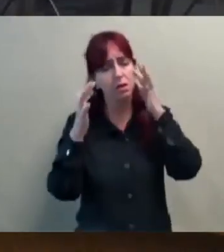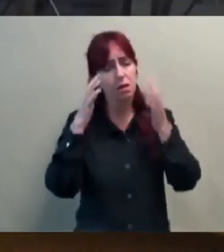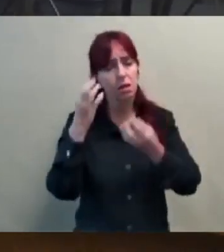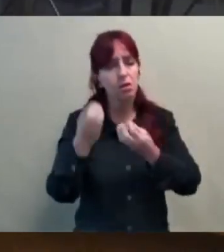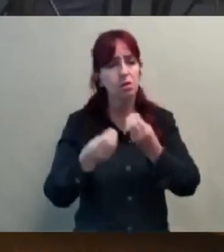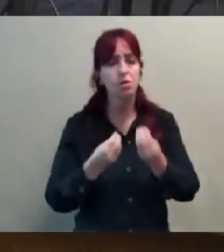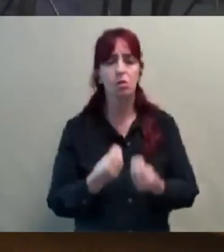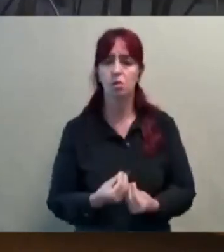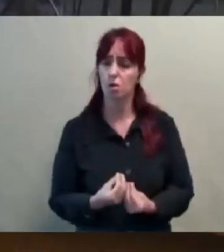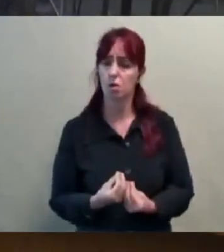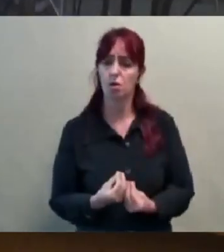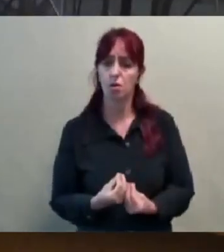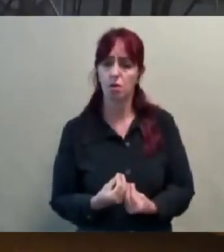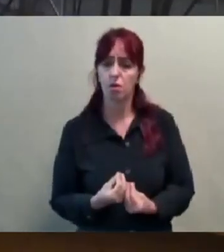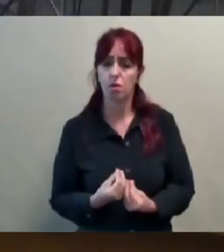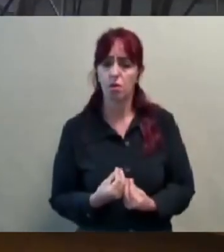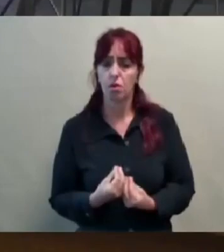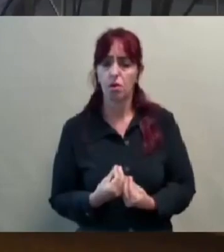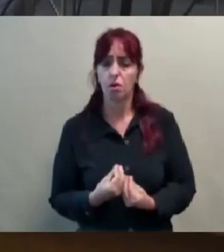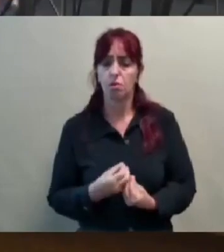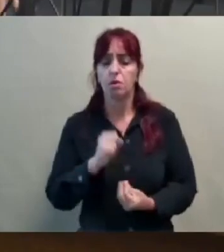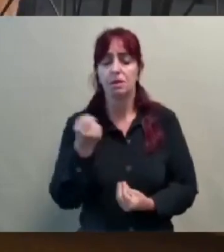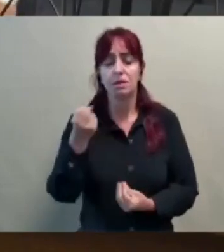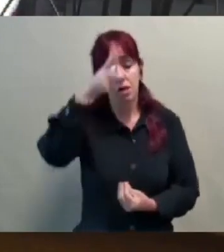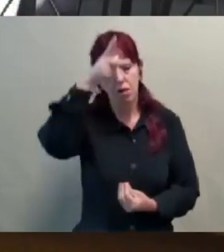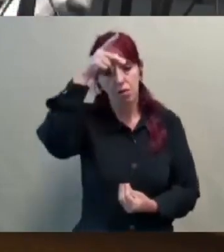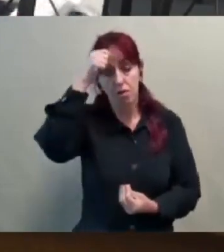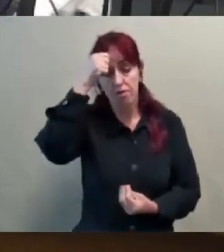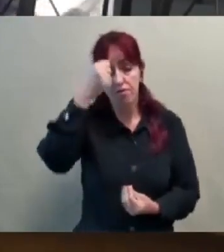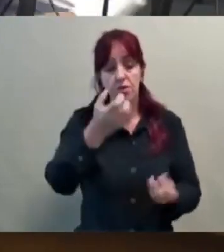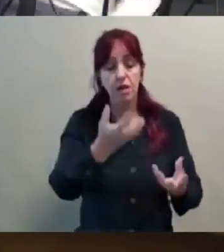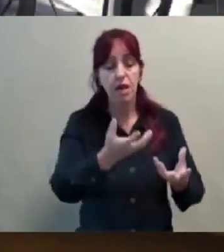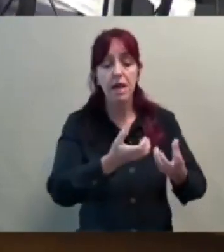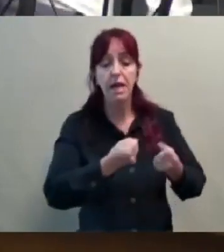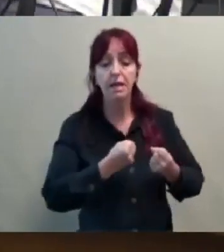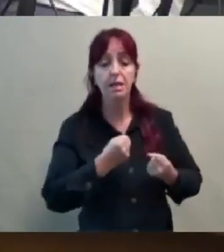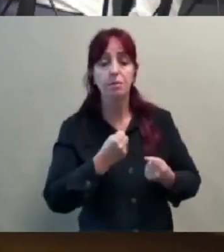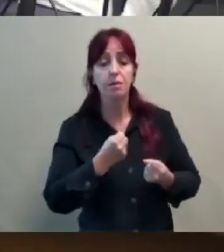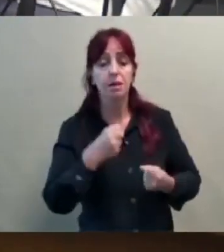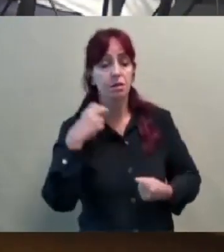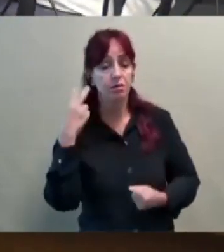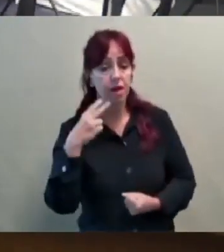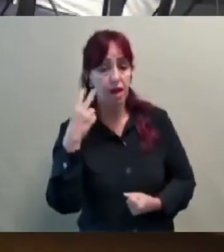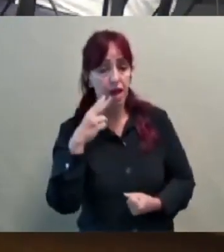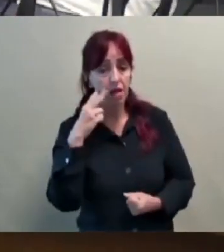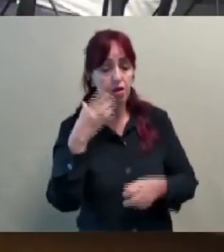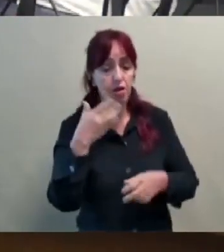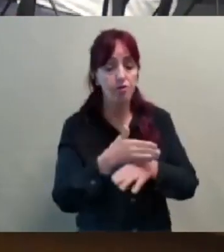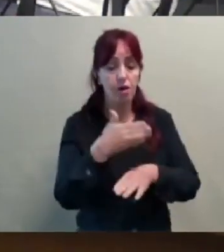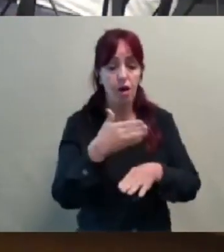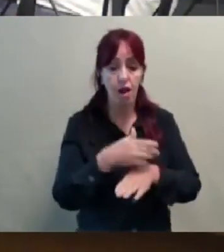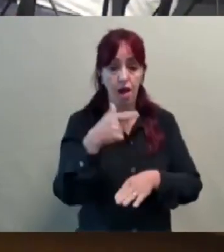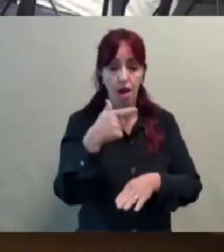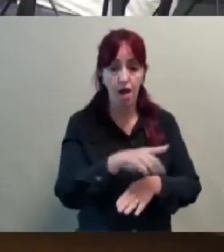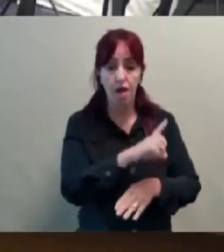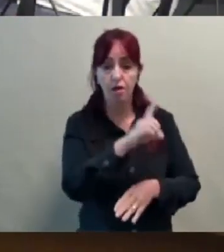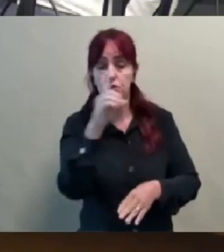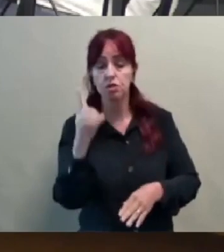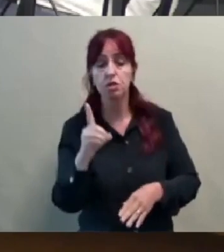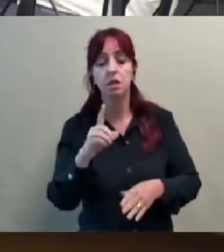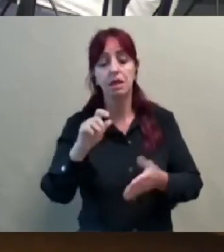mal faria se o prefeito recebesse os vereadores que quisessem no dia lá da assinatura da